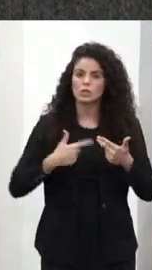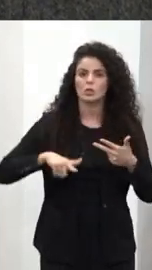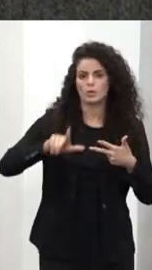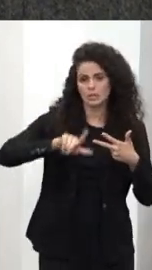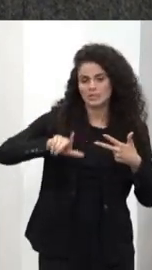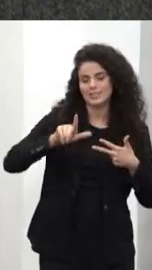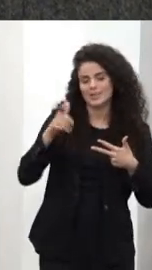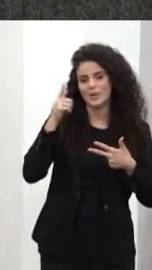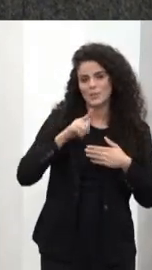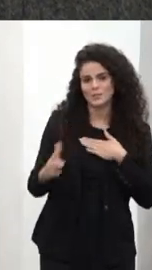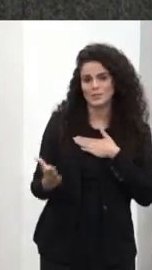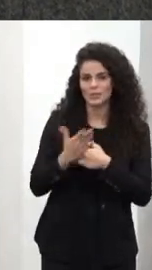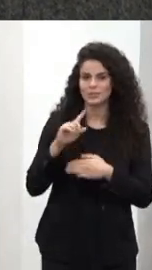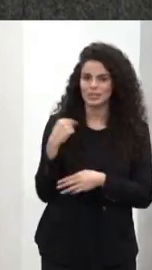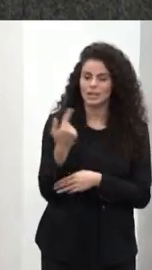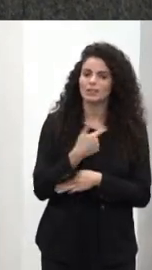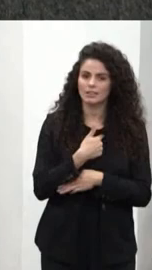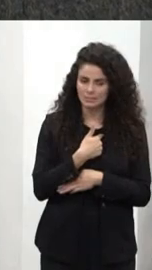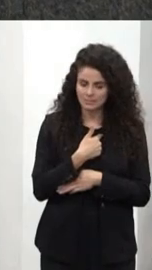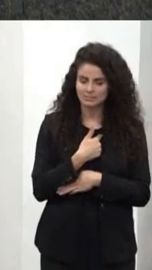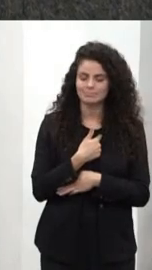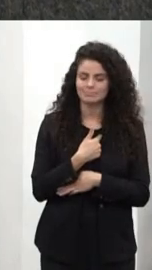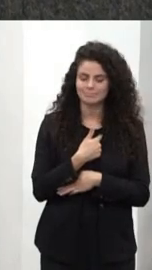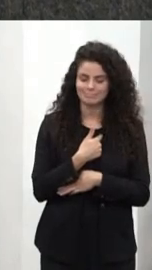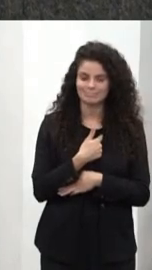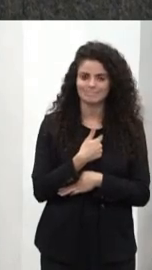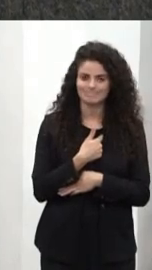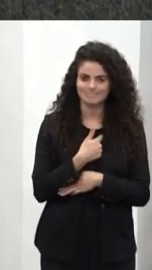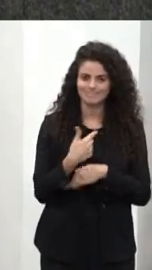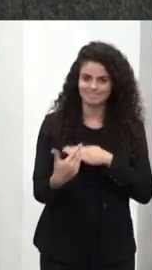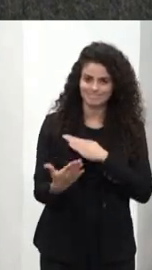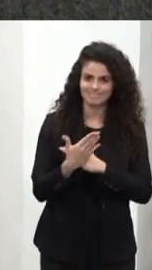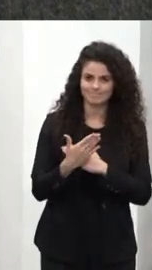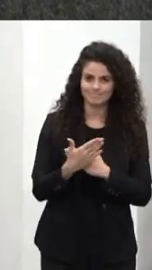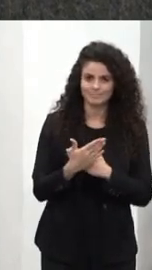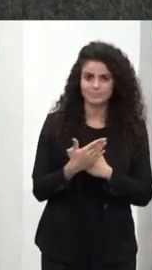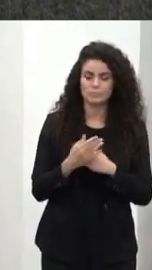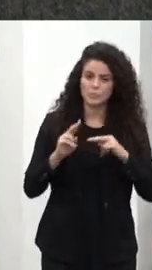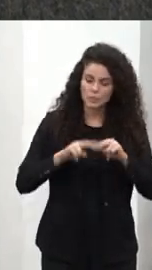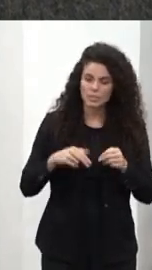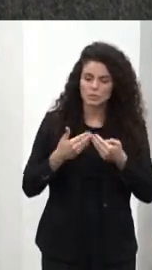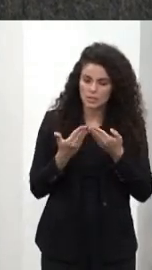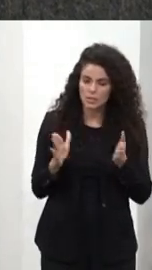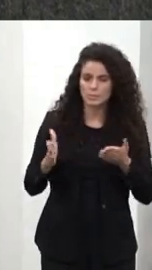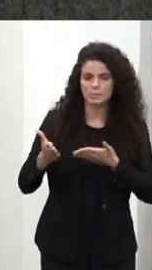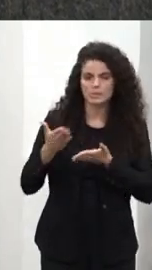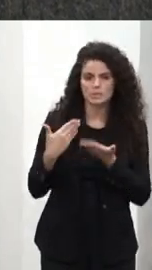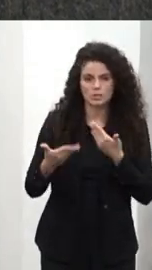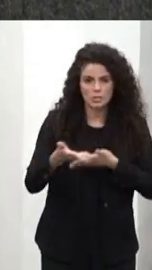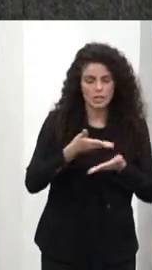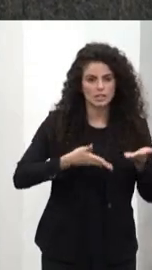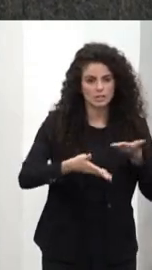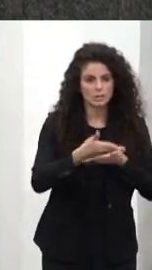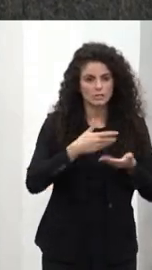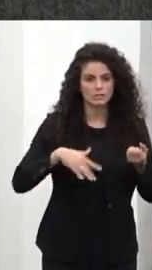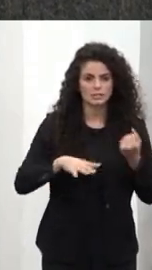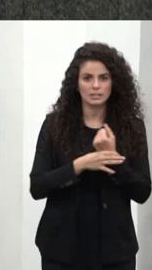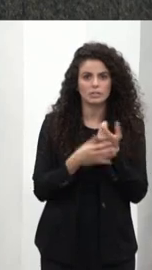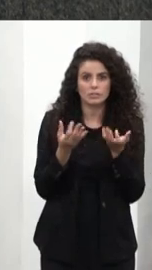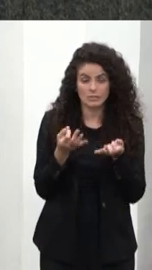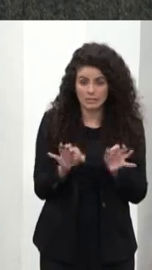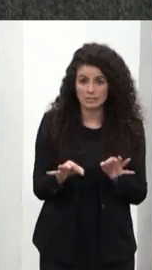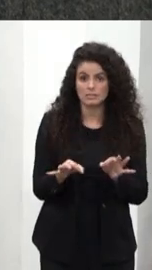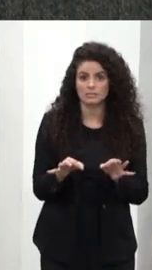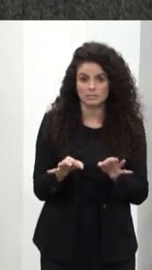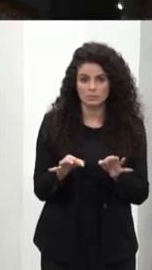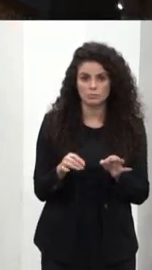queiram também nos ajudar nesse sentido Então esse diálogo tá aberto é para agora a gente garante que vai dar tudo certo né a